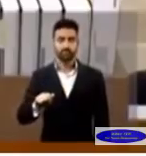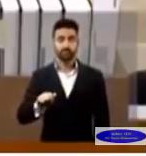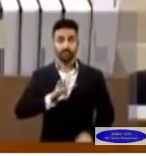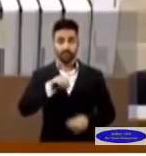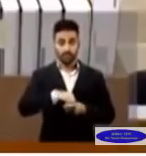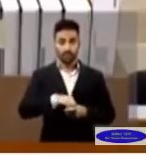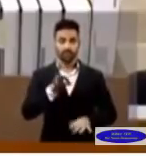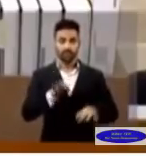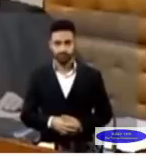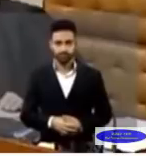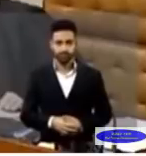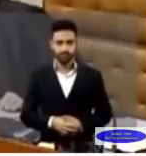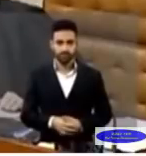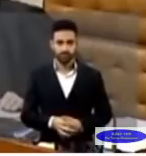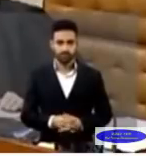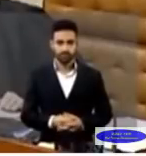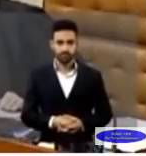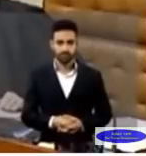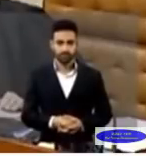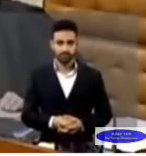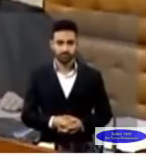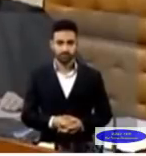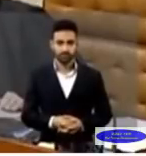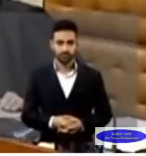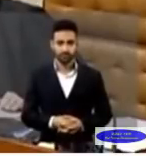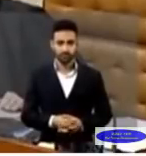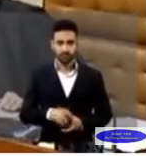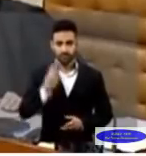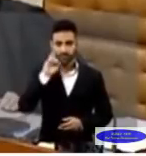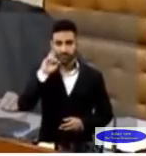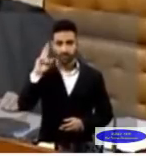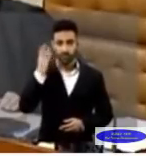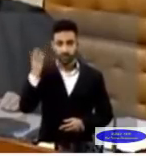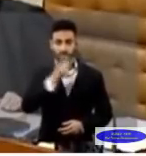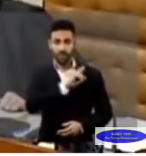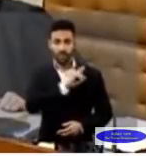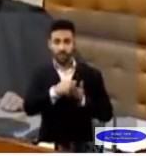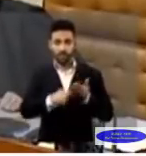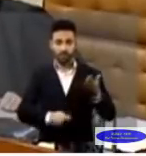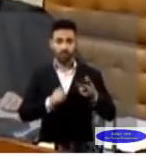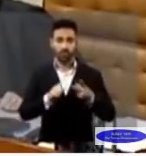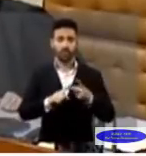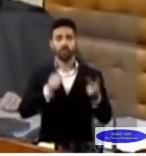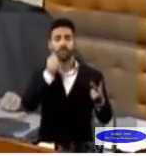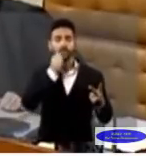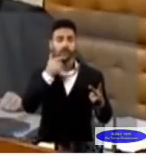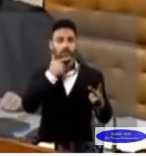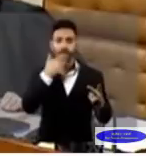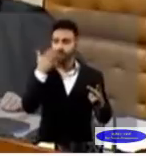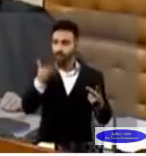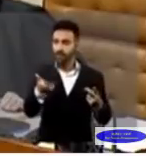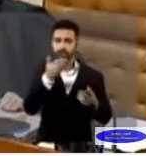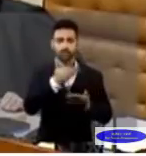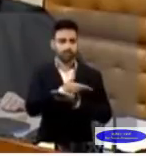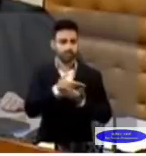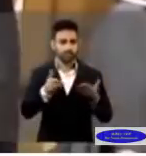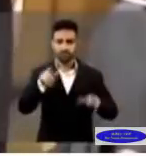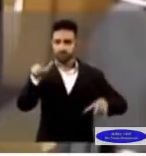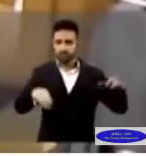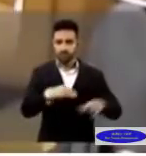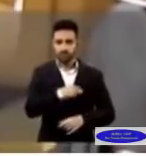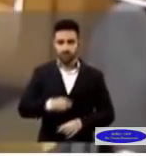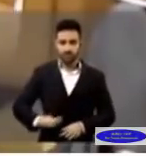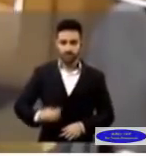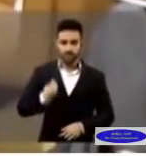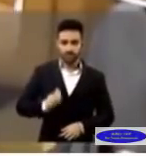se manifestar. Obrigado, senhor presidente. Excelentíssimo Vila, nobres colegas advogados presentes, senhores e senhoras serventuários, estudantes, boa